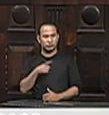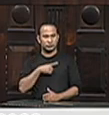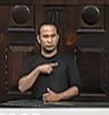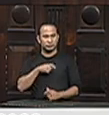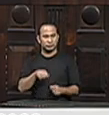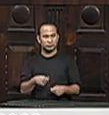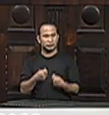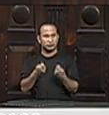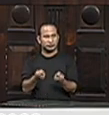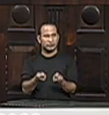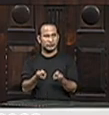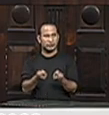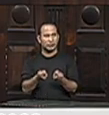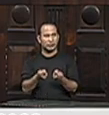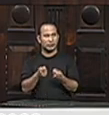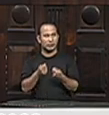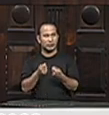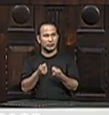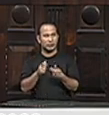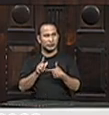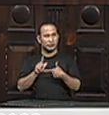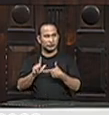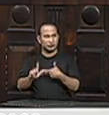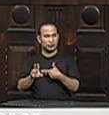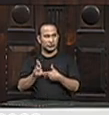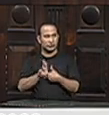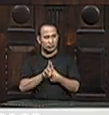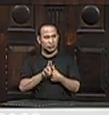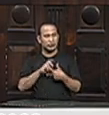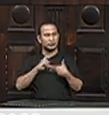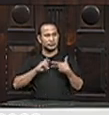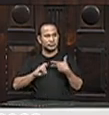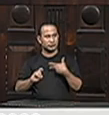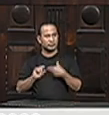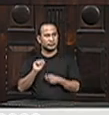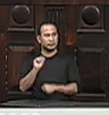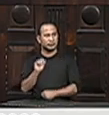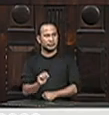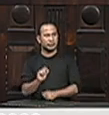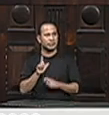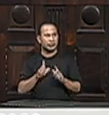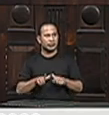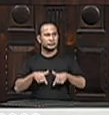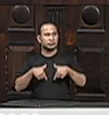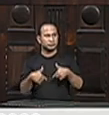deve 163 milhões de reais para